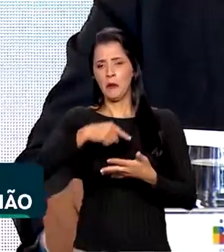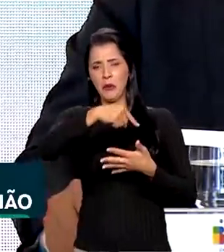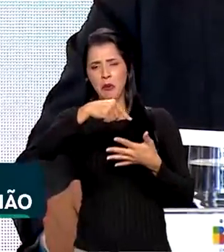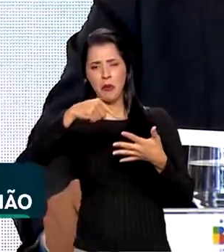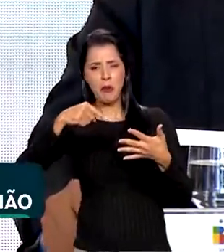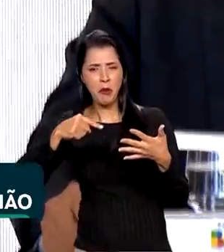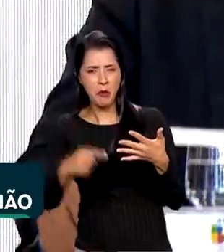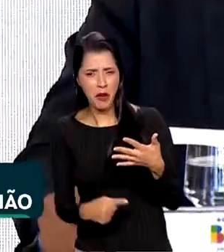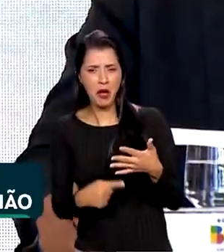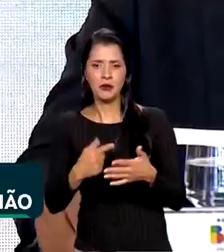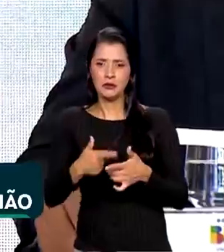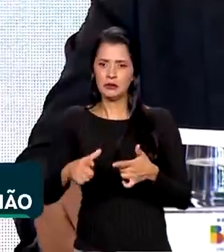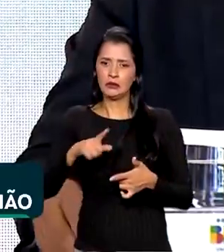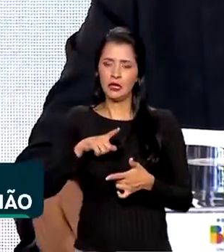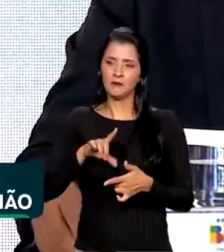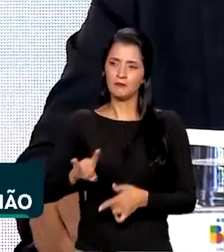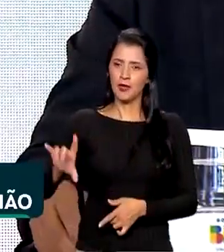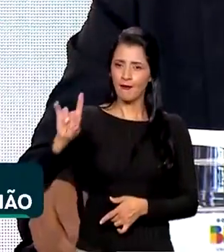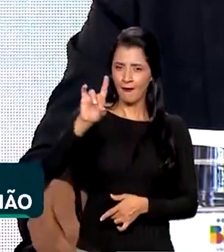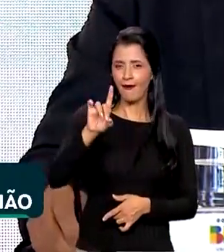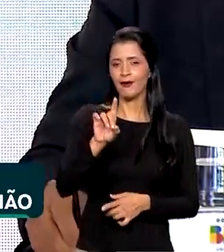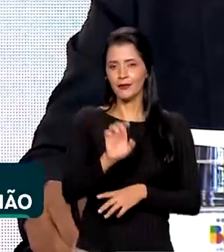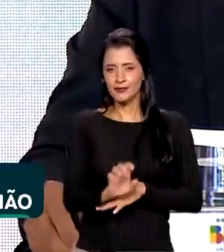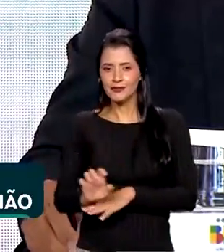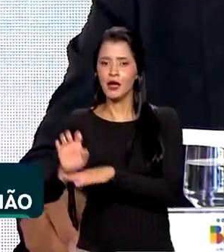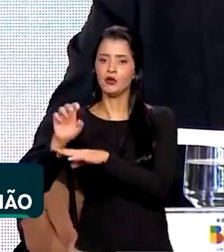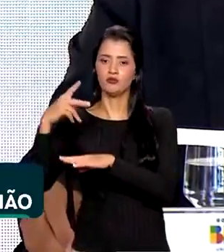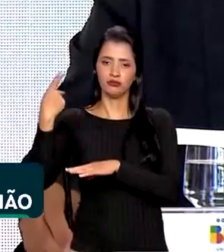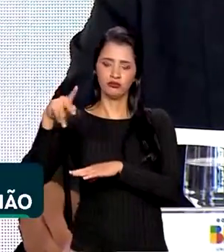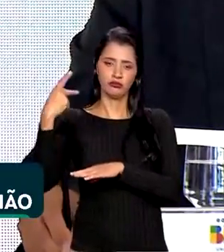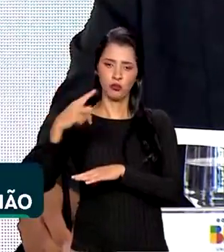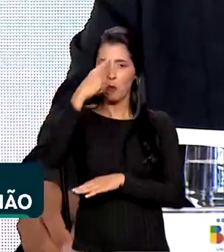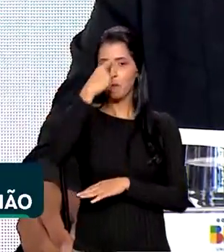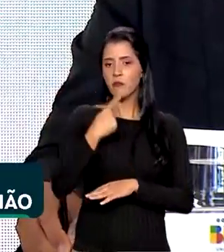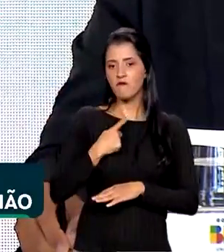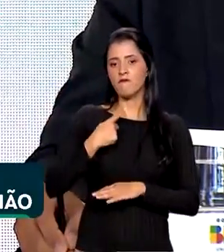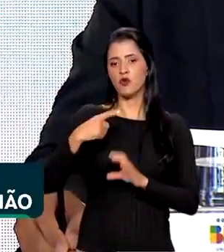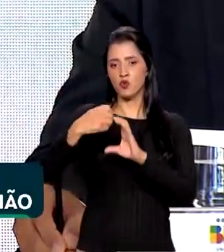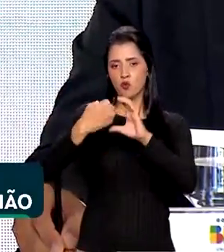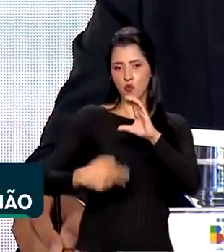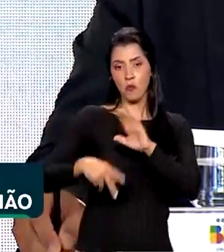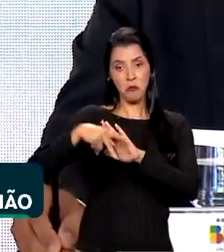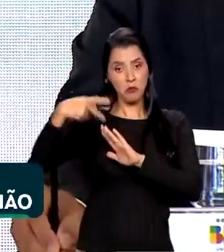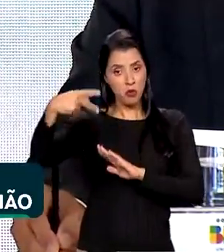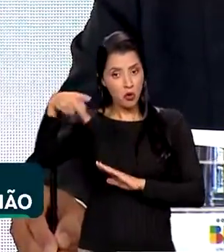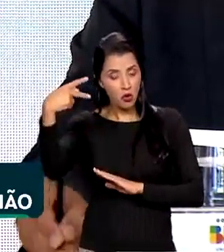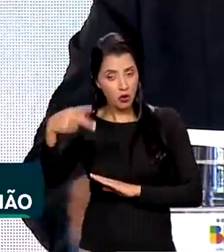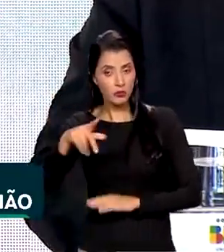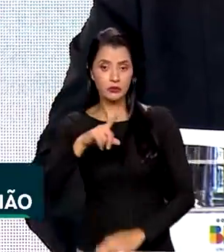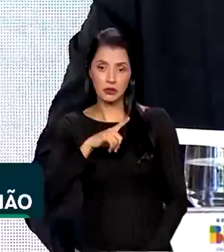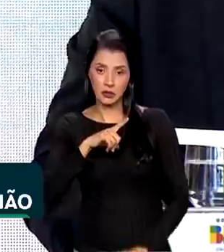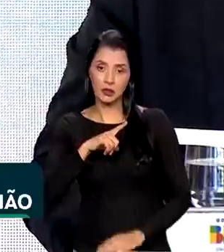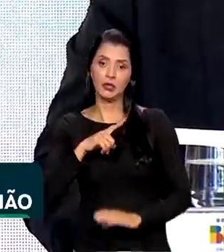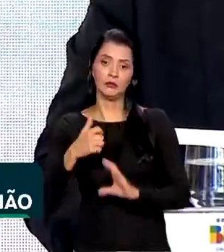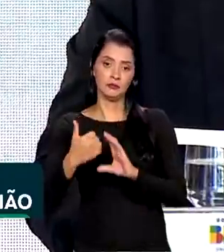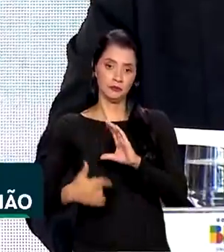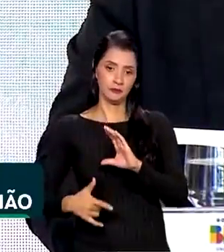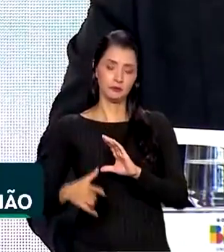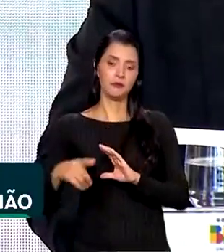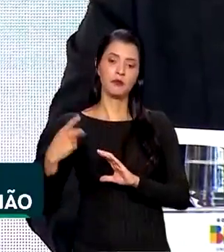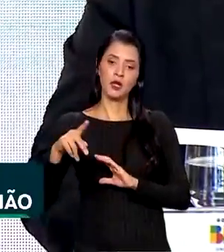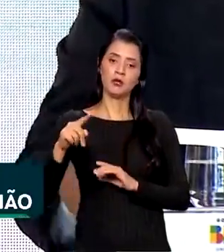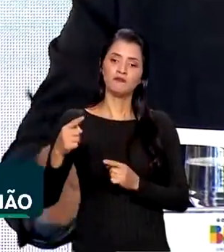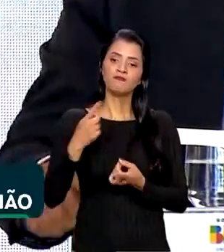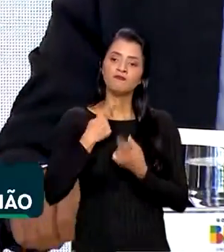cada estado tem a sua singularidade própria, tem as suas características próprias,